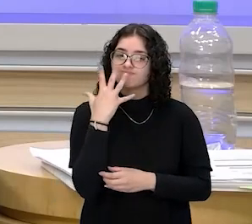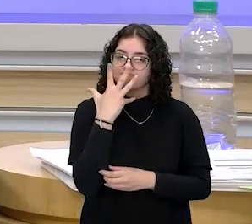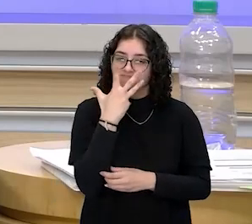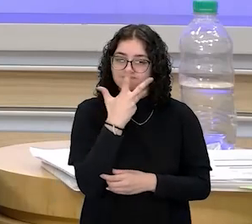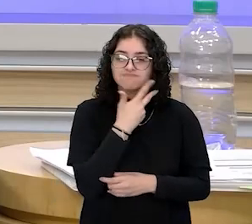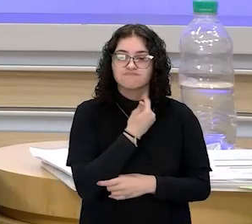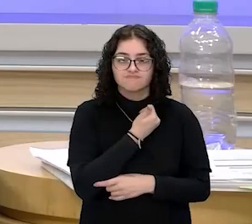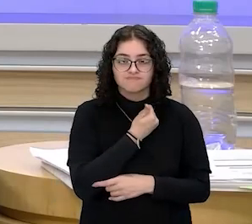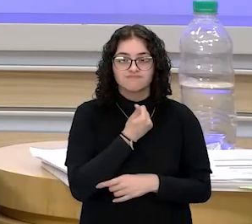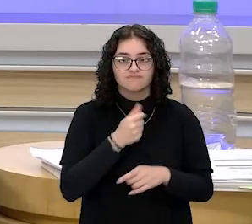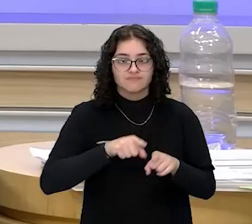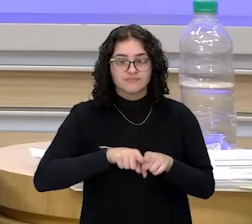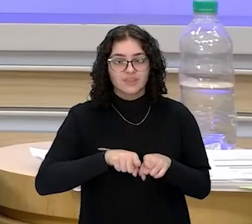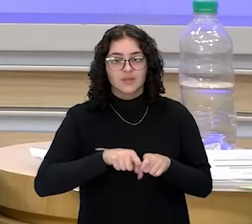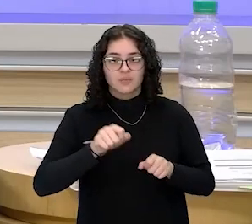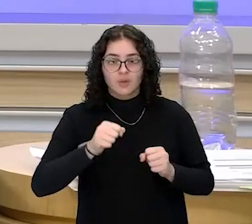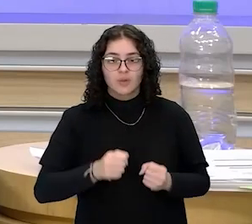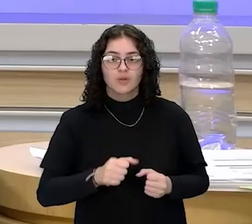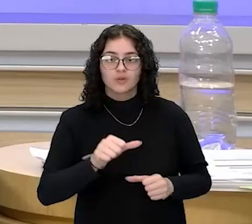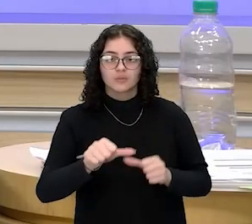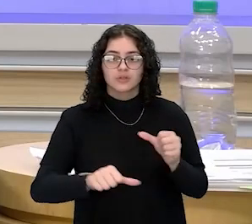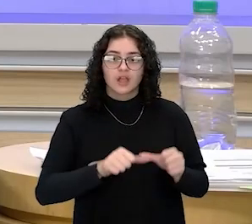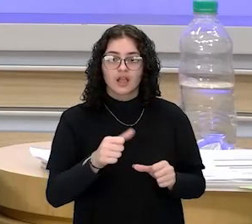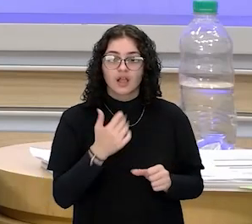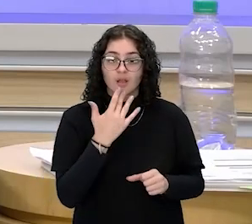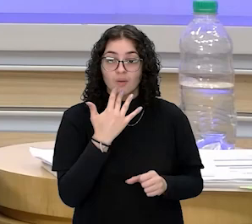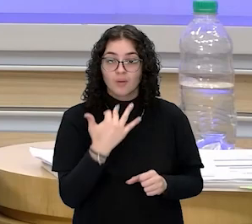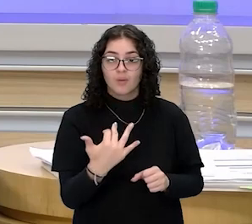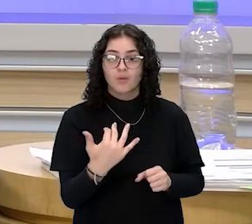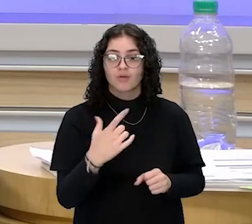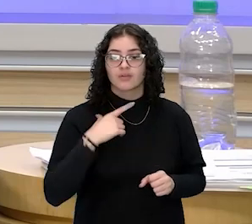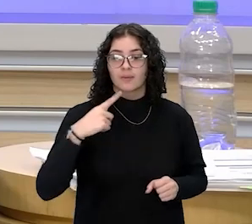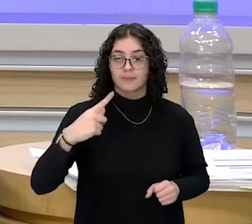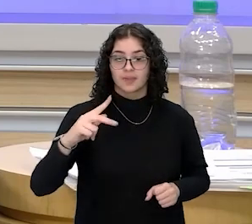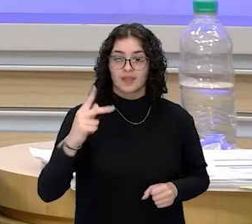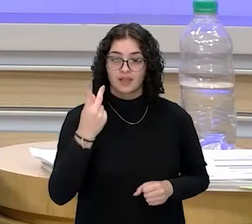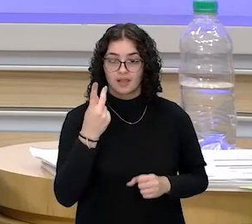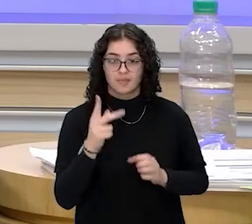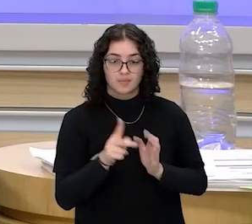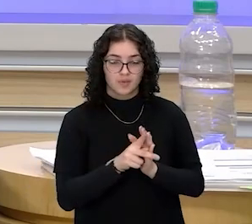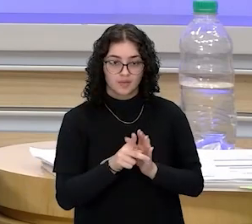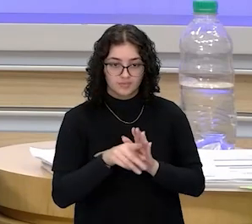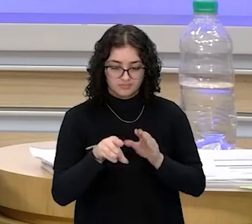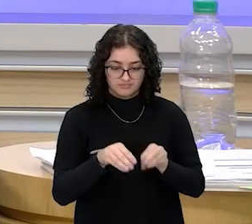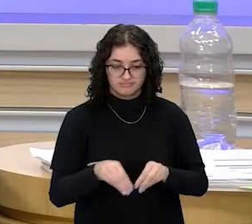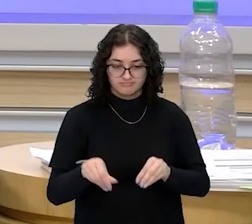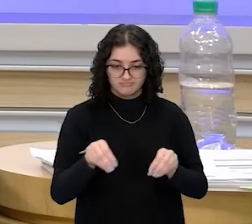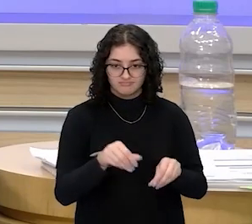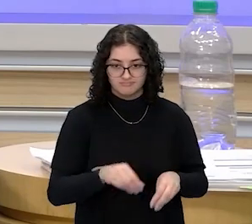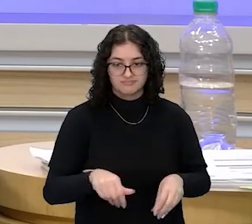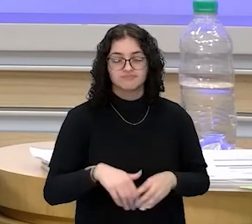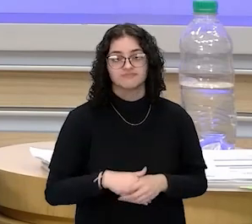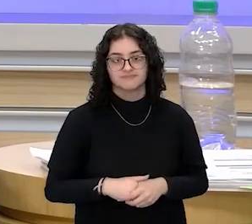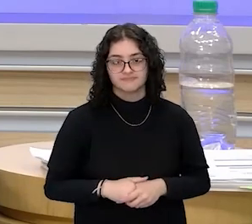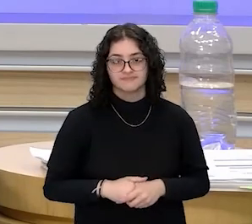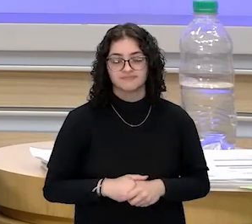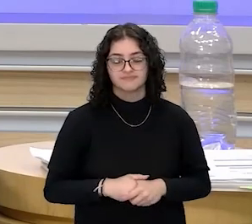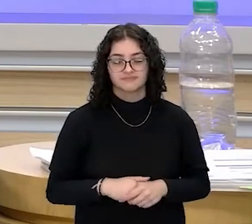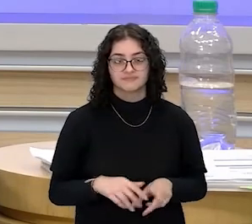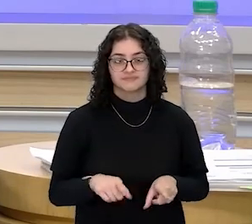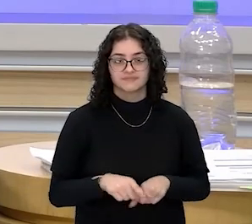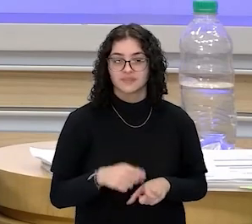bonita e ela pode ter mudanças de cores de acordo com o pH dela, do solo, né? O pH do solo e induz